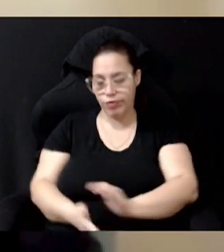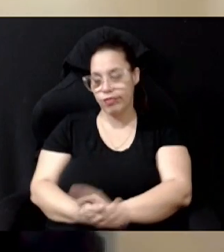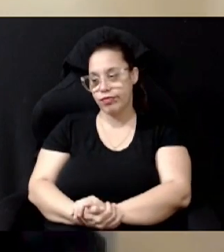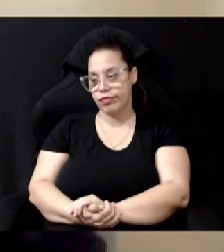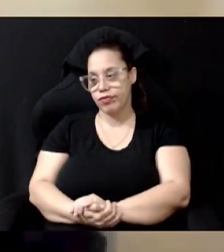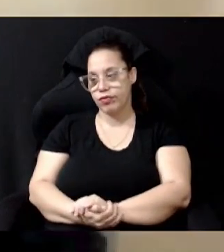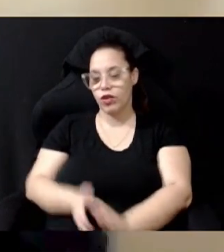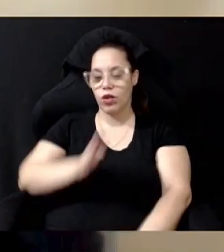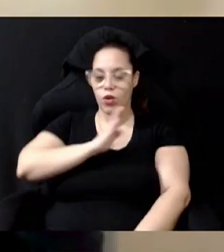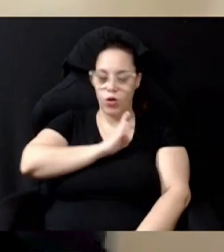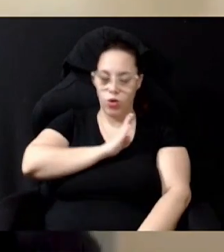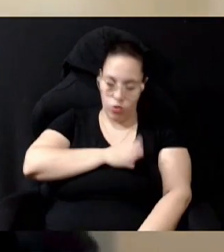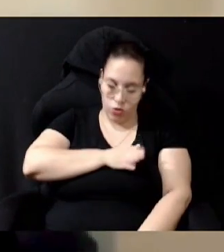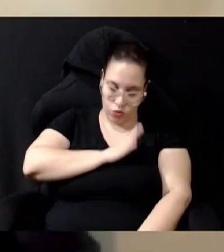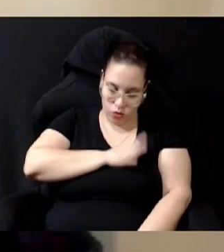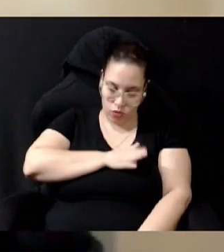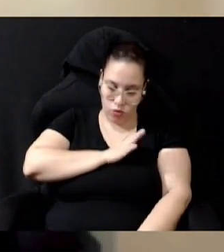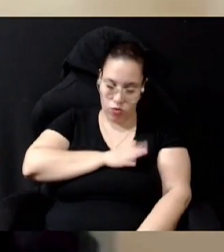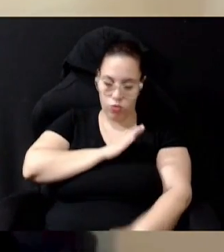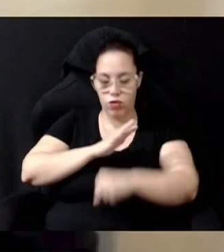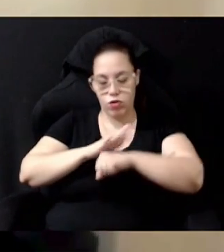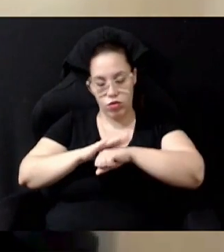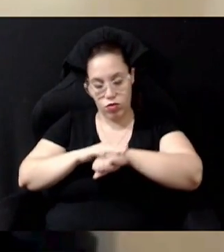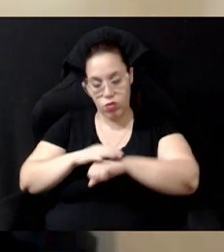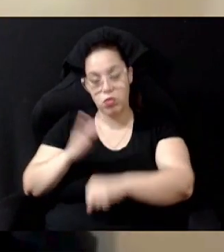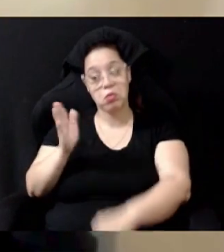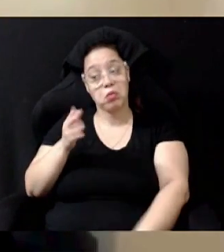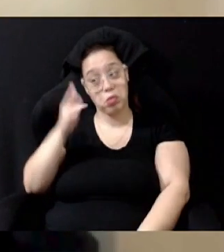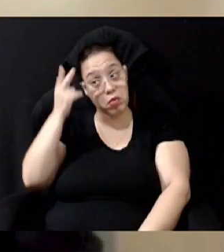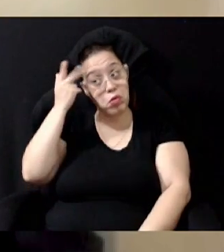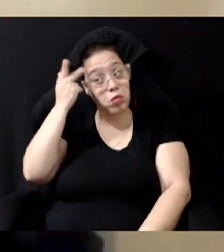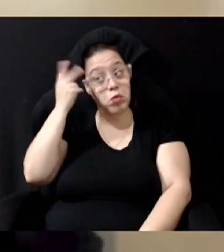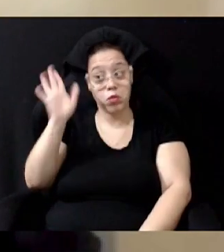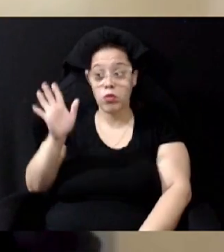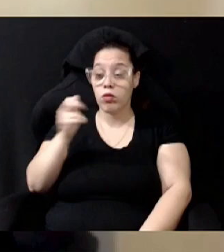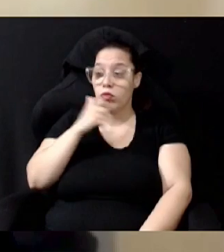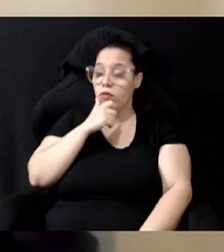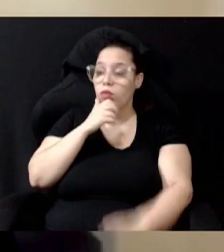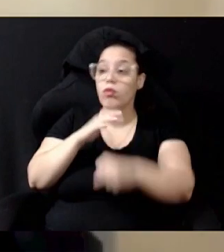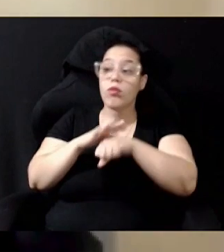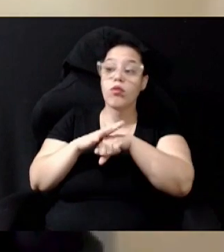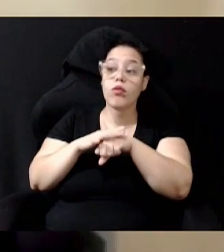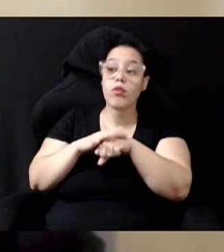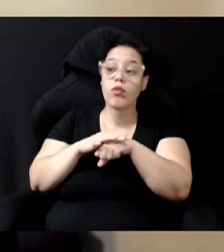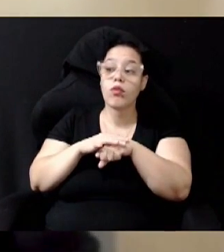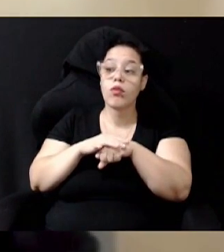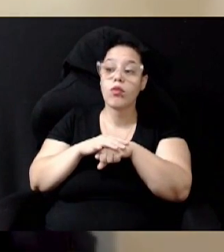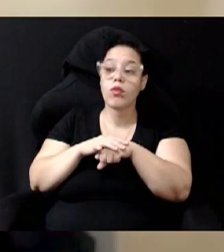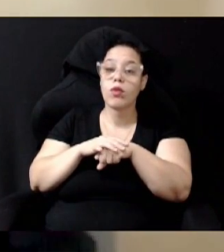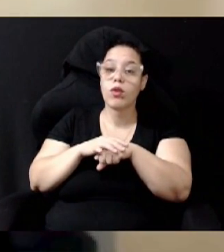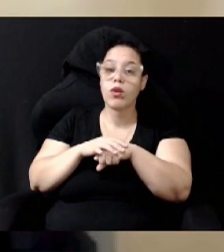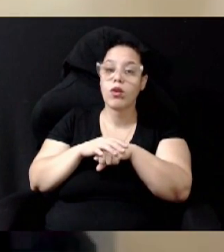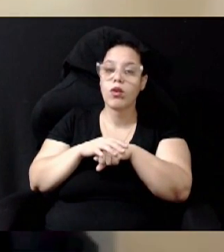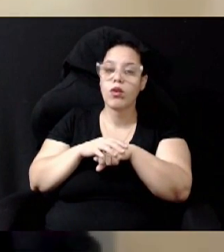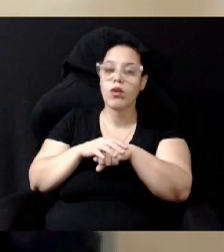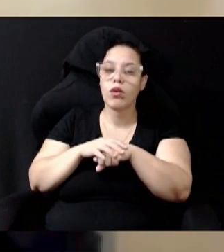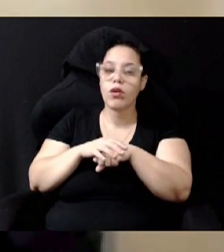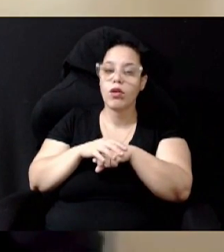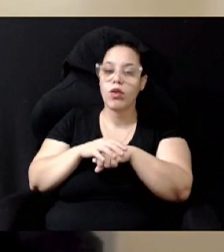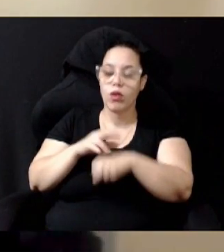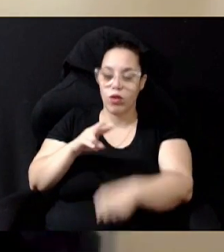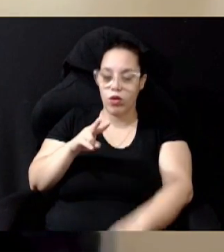cardíacas. Sim, muito comum. Em doenças das artérias e das veias que acometem as